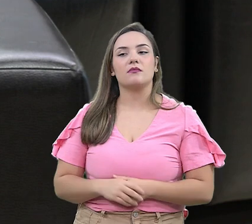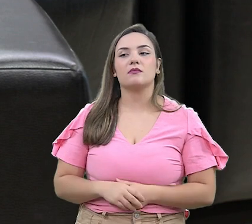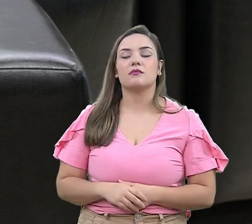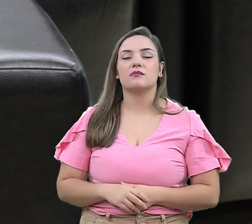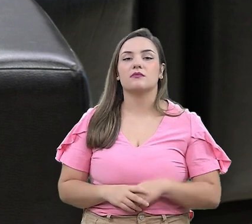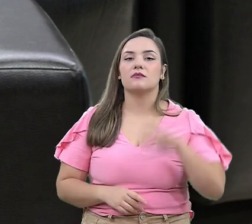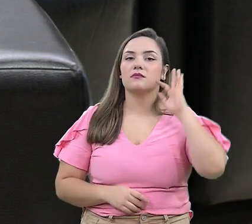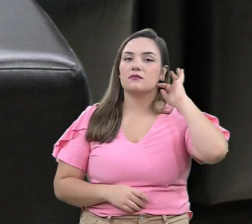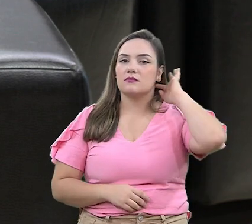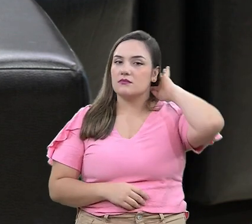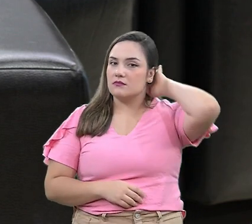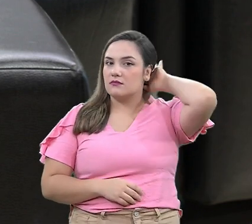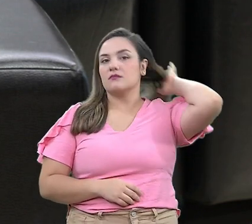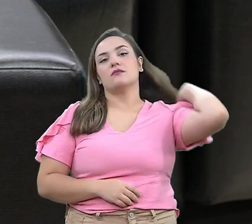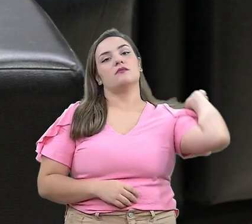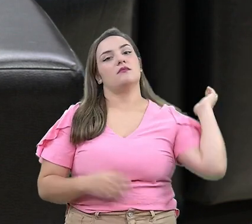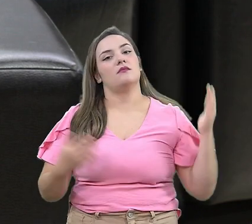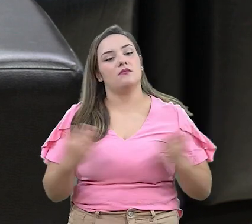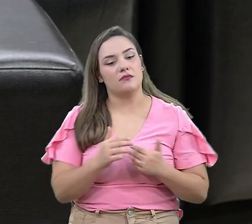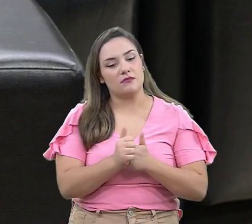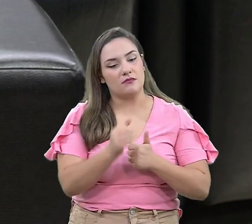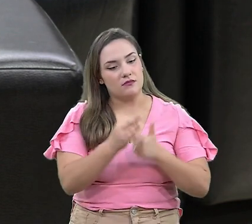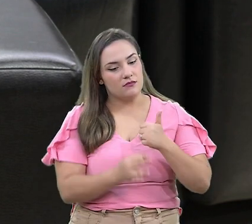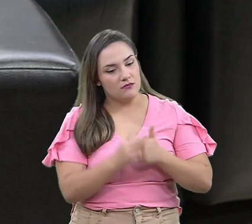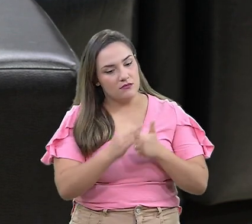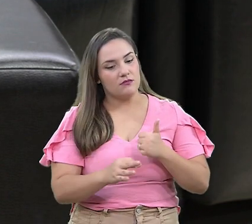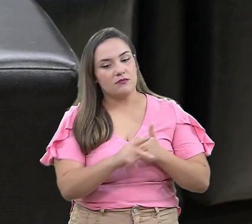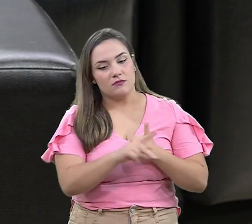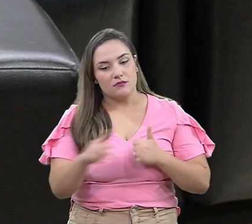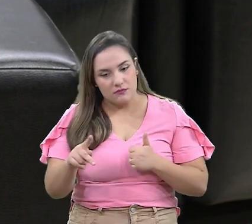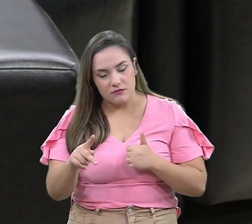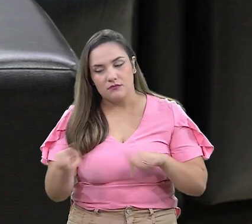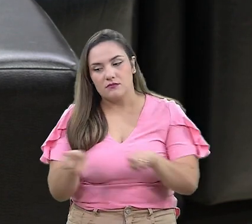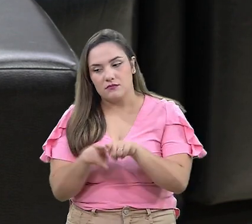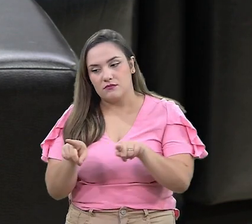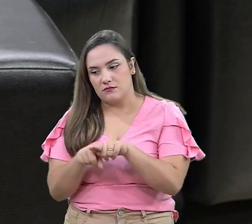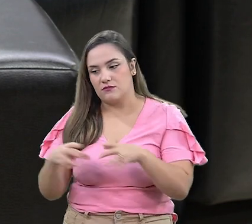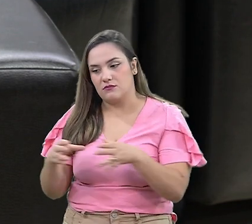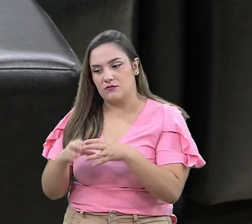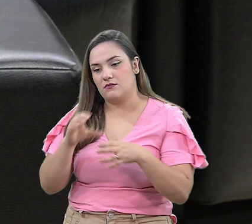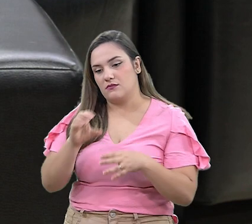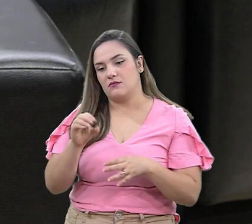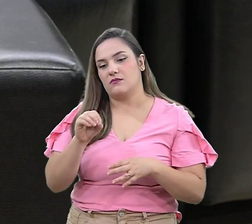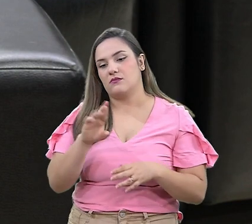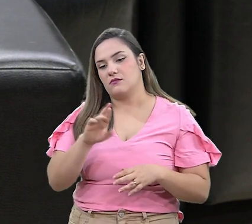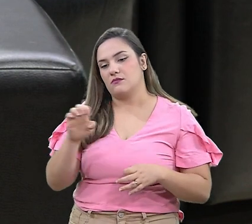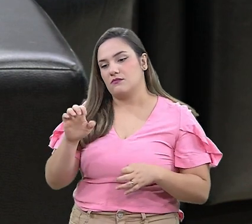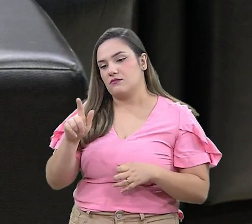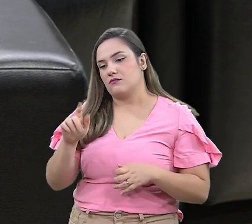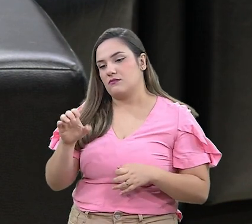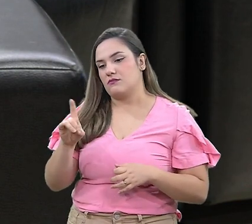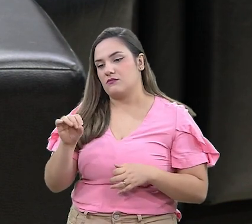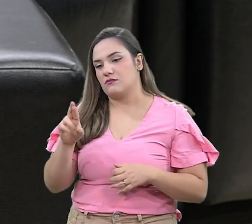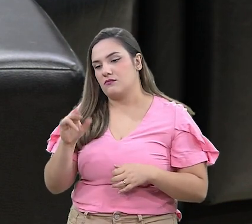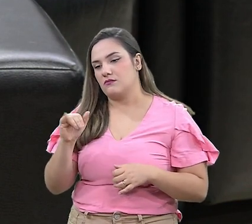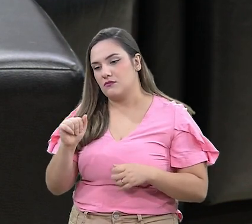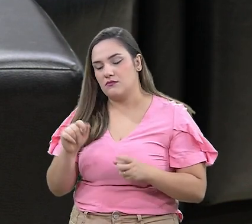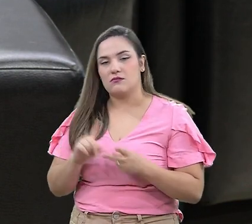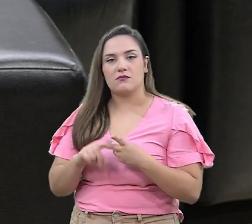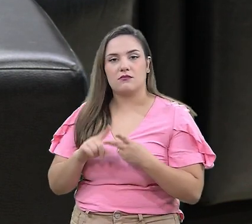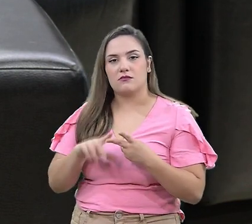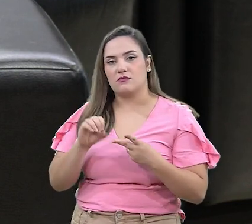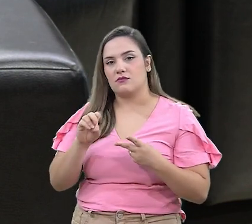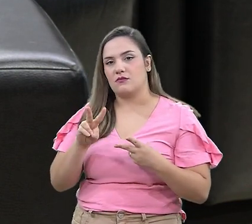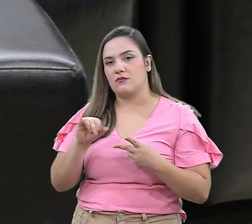além da própria administração do tribunal, por sua presidência, enfim, as corregedorias, as ouvidorias, eles têm que